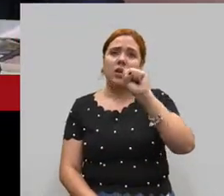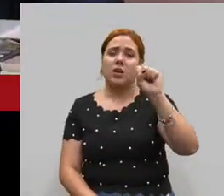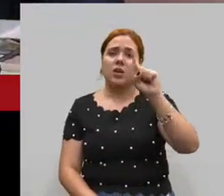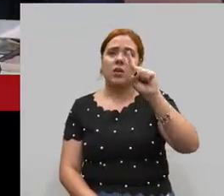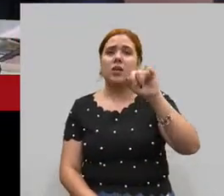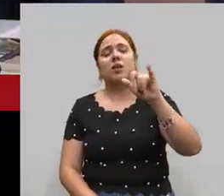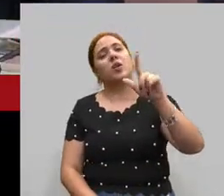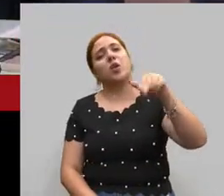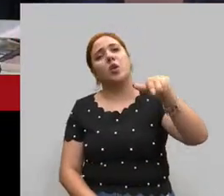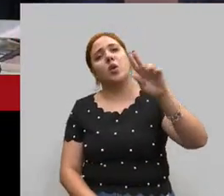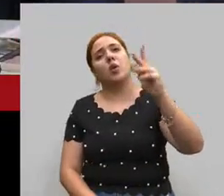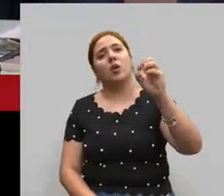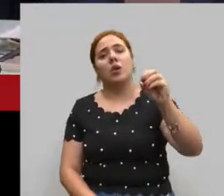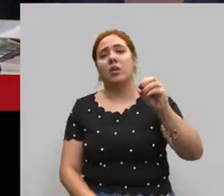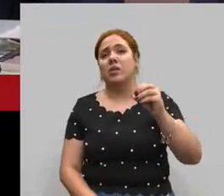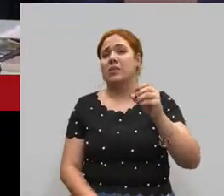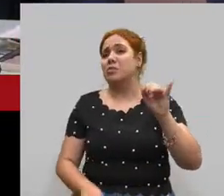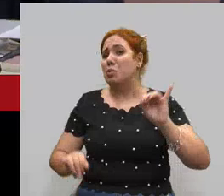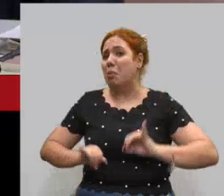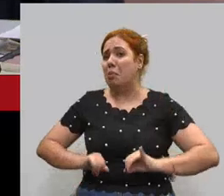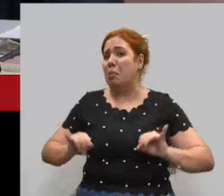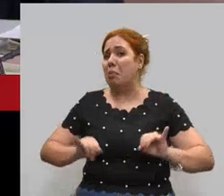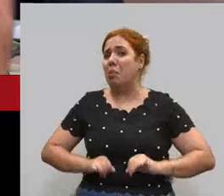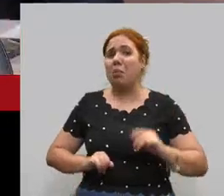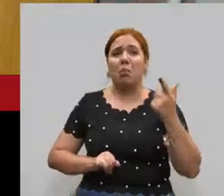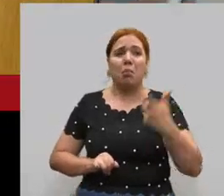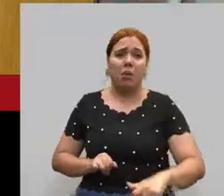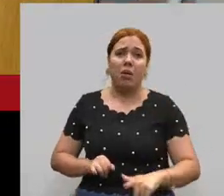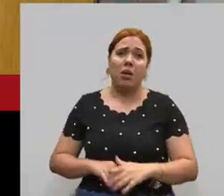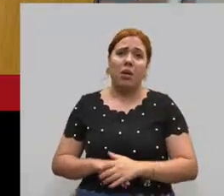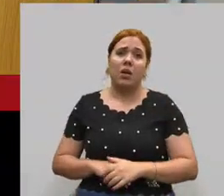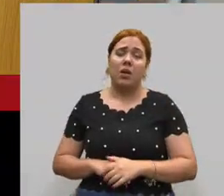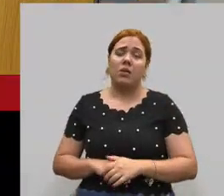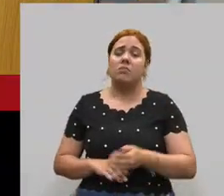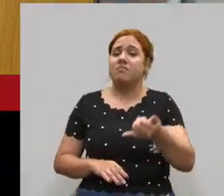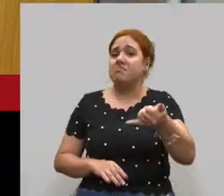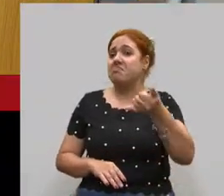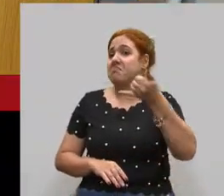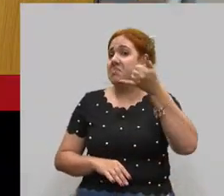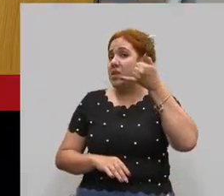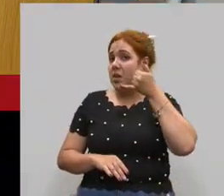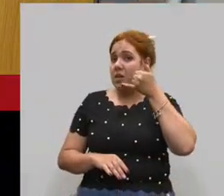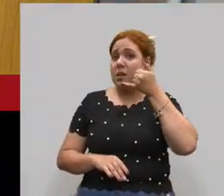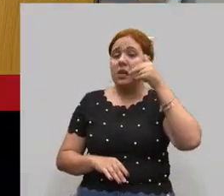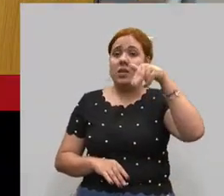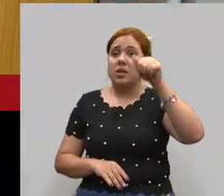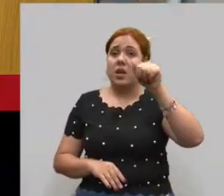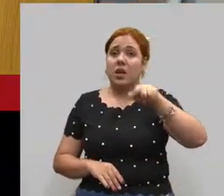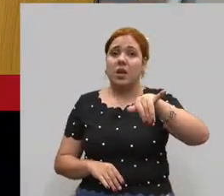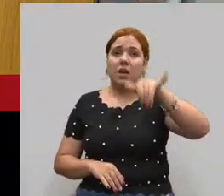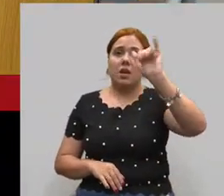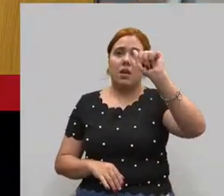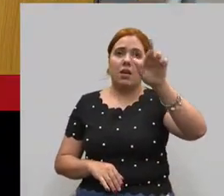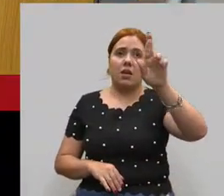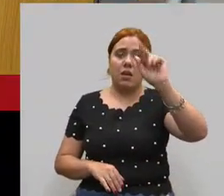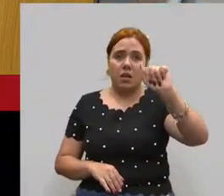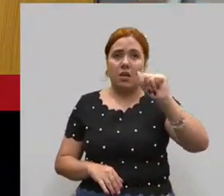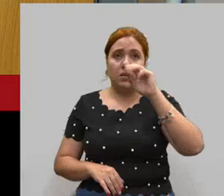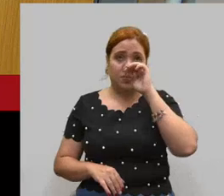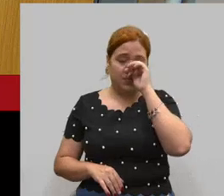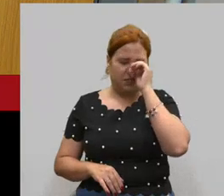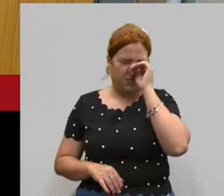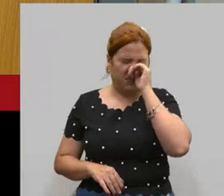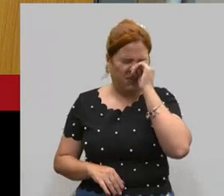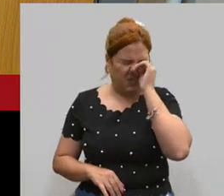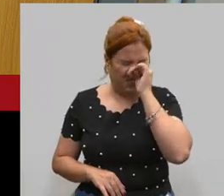cinho e não houve sofrimento primeira vez que eu liguei pra naara ela prontamente colocou à disposição para ver o que que a gente pode